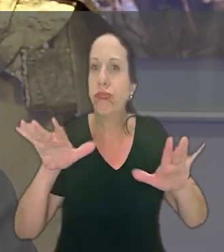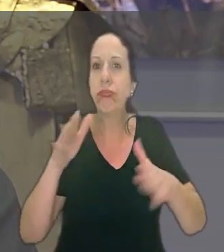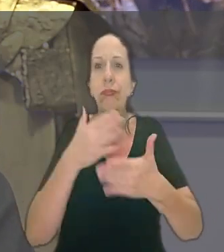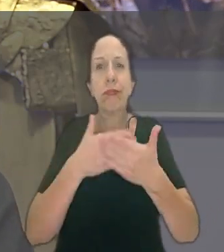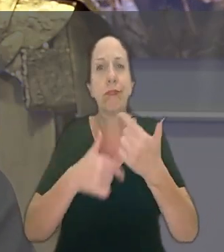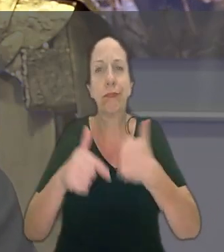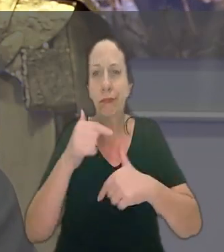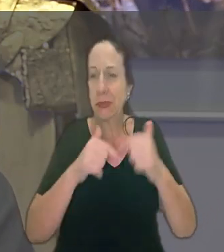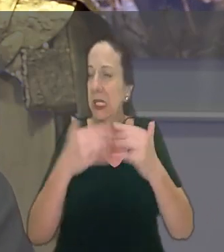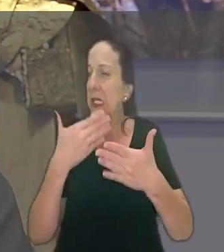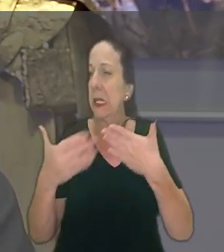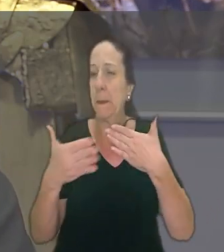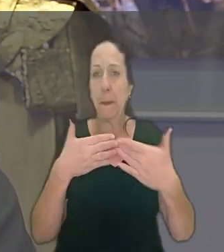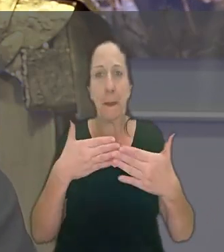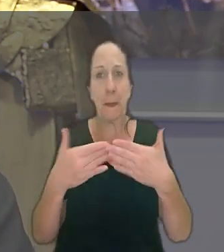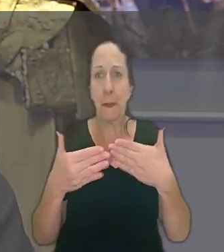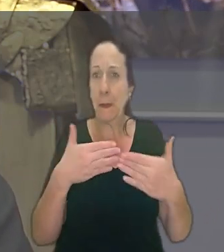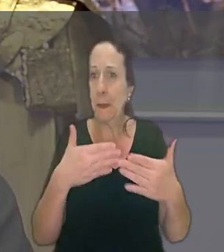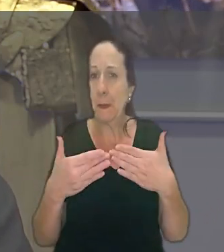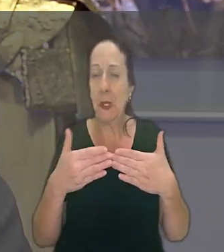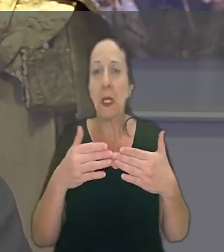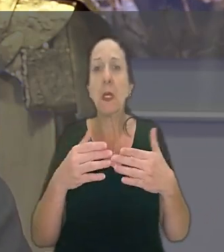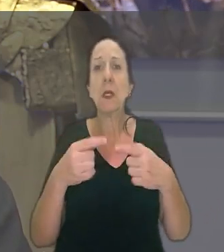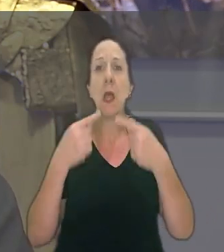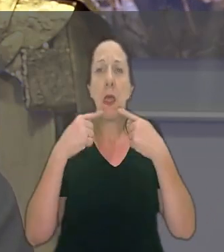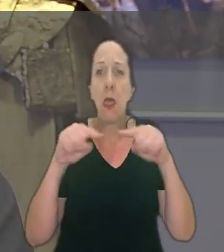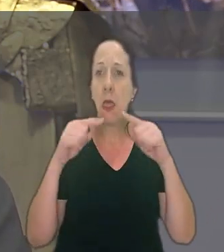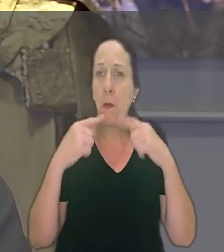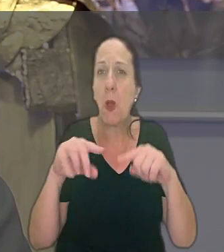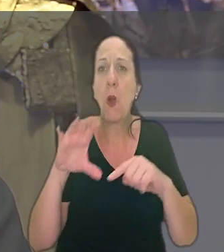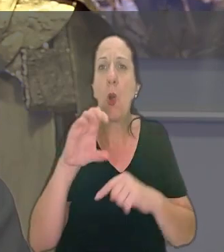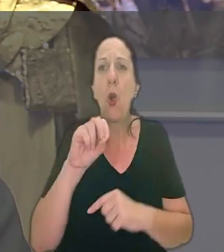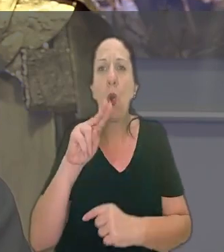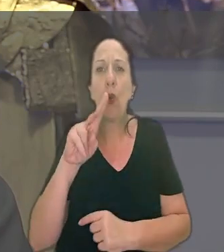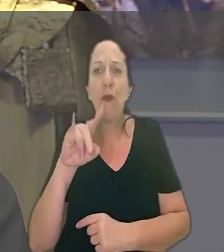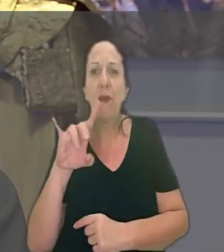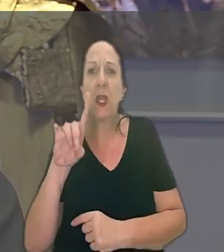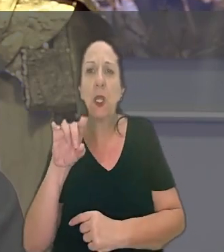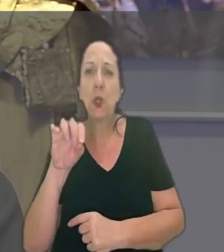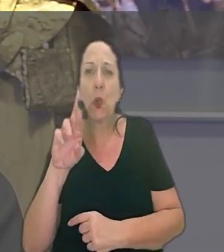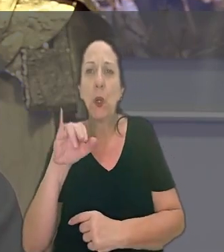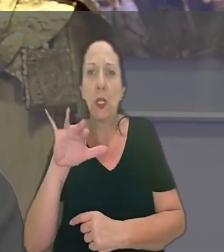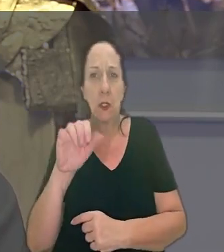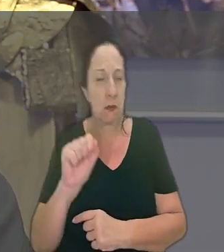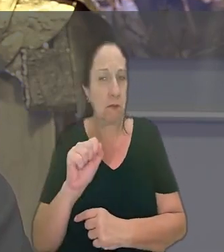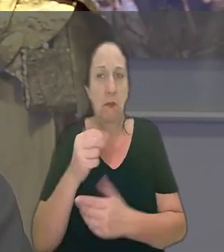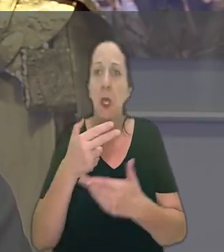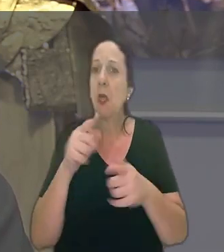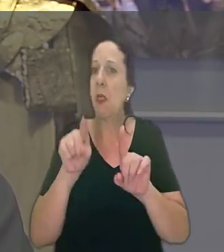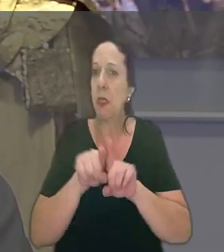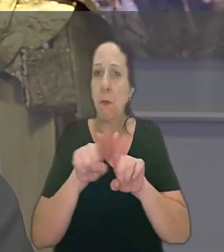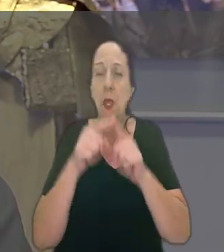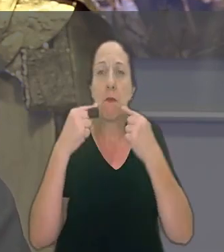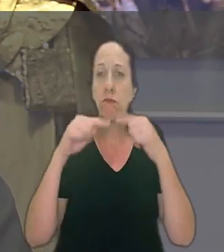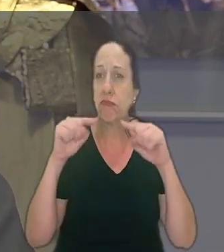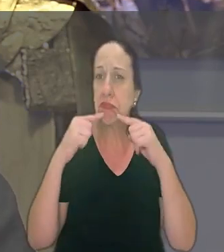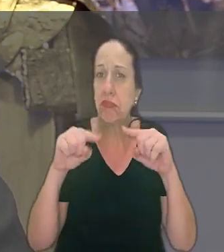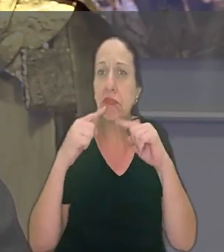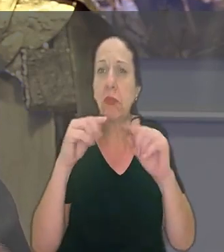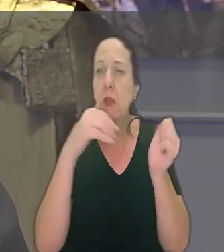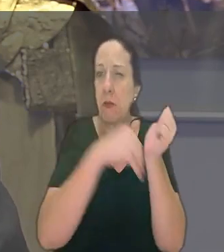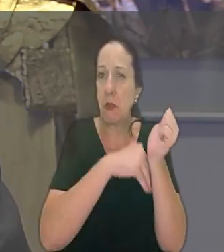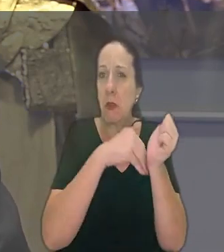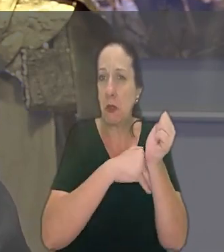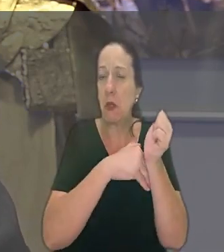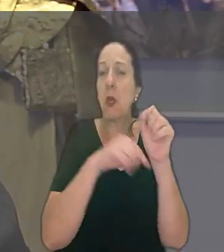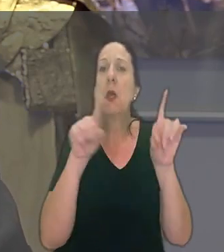trabalho, tem instrumentos independentes, tanto de denúncias, como as ouvidorias, ou elementos de canais de denúncias anônimos, quanto